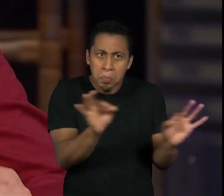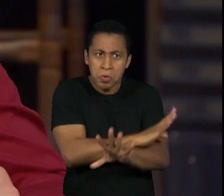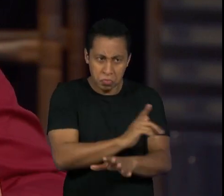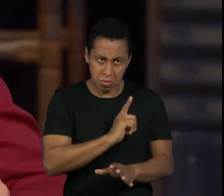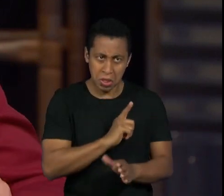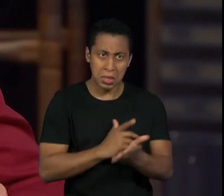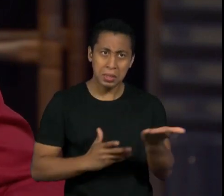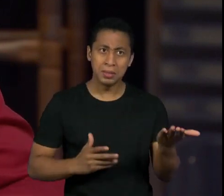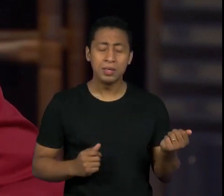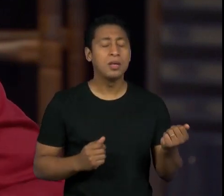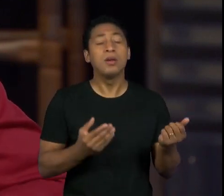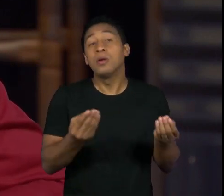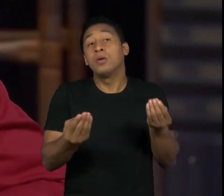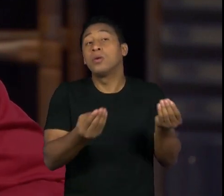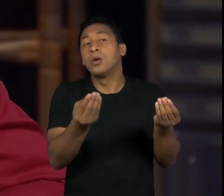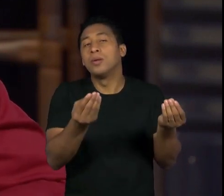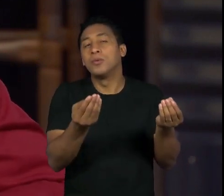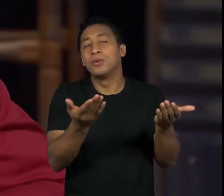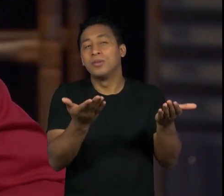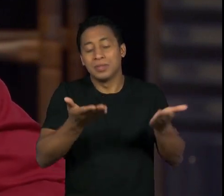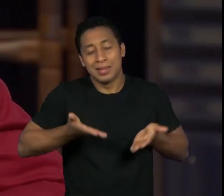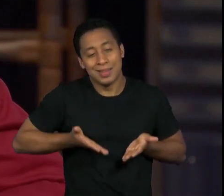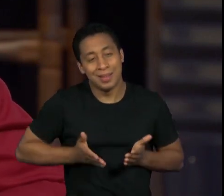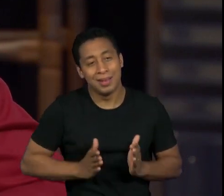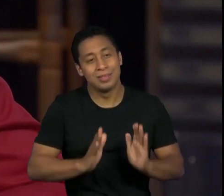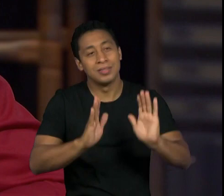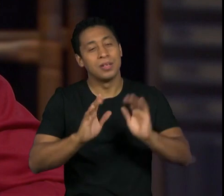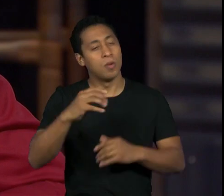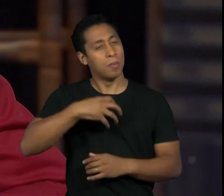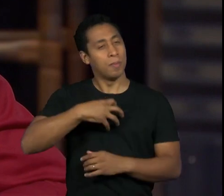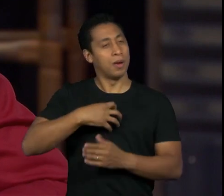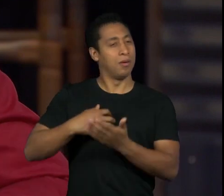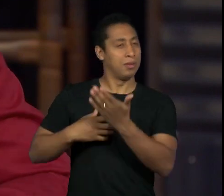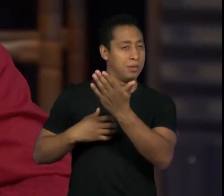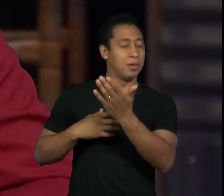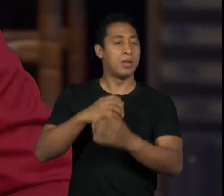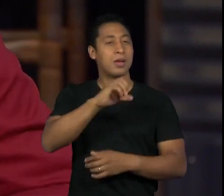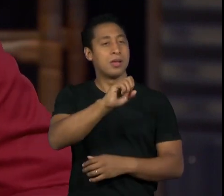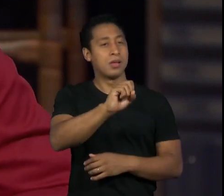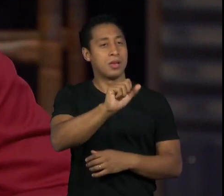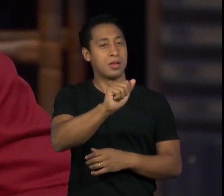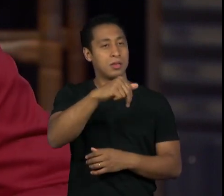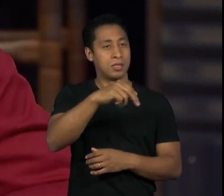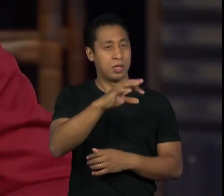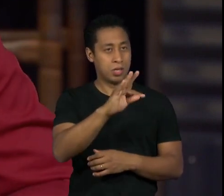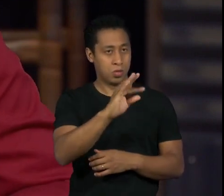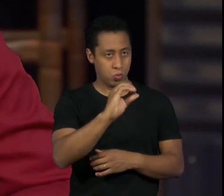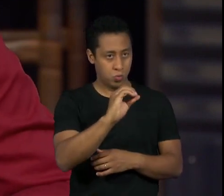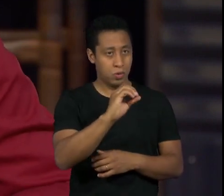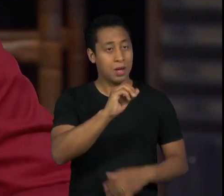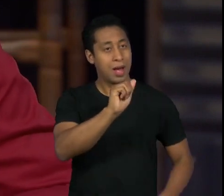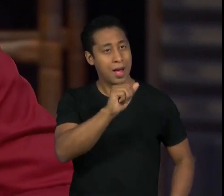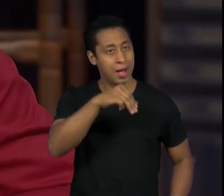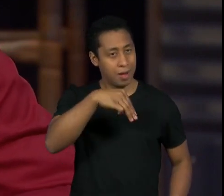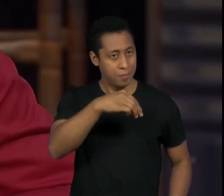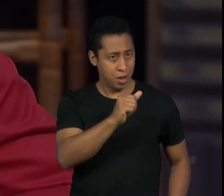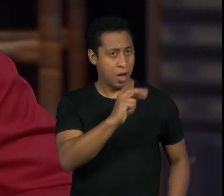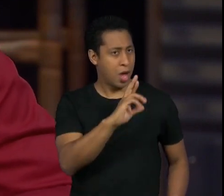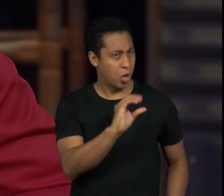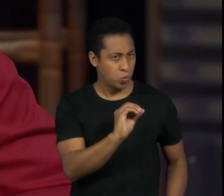que é nascer num lugar desse, assim? Você tem alguma imagem mais antiga que